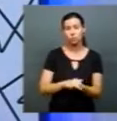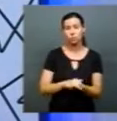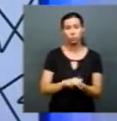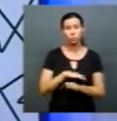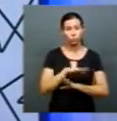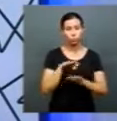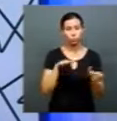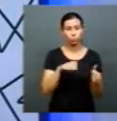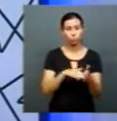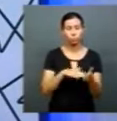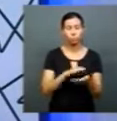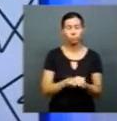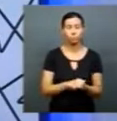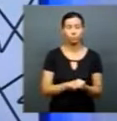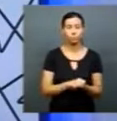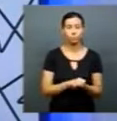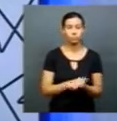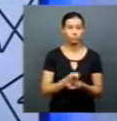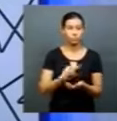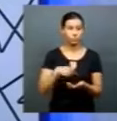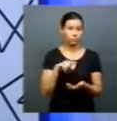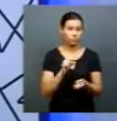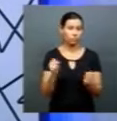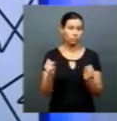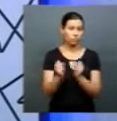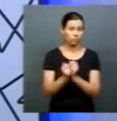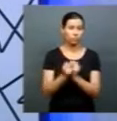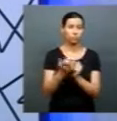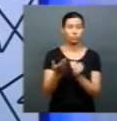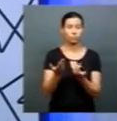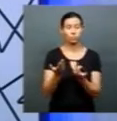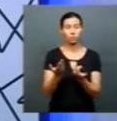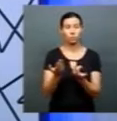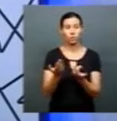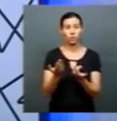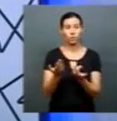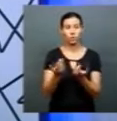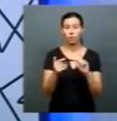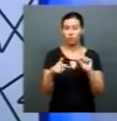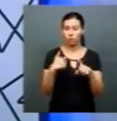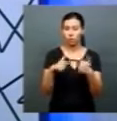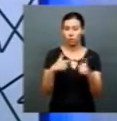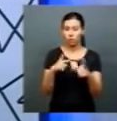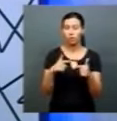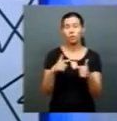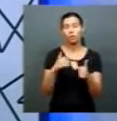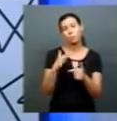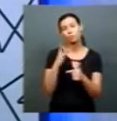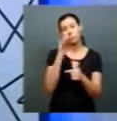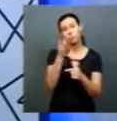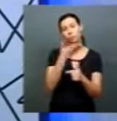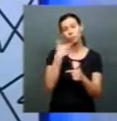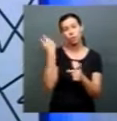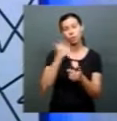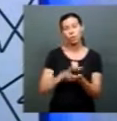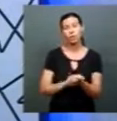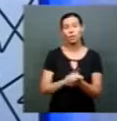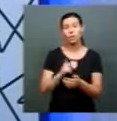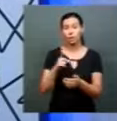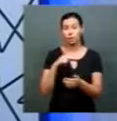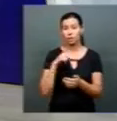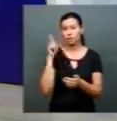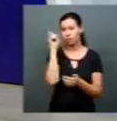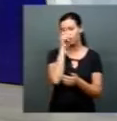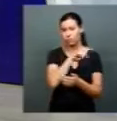a gente tem desenvolvido esses parceiros trabalhando em conjunto para um bem maior. As dificuldades, né, existem de qualquer forma,